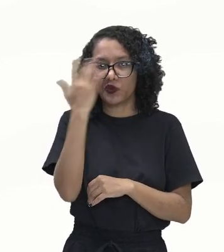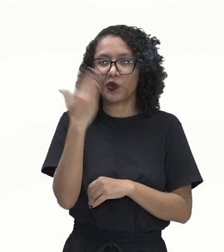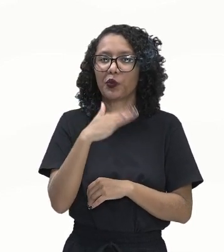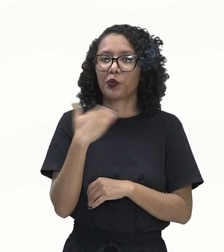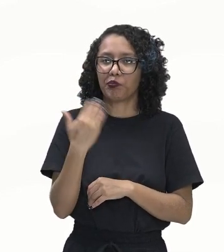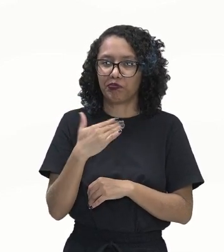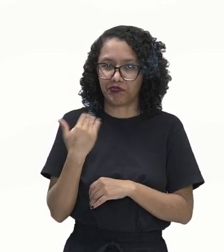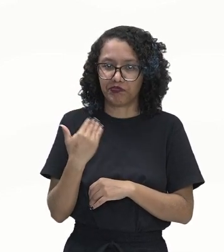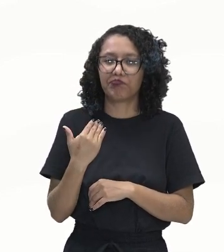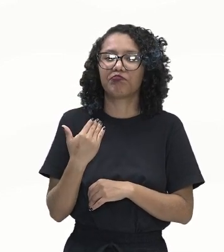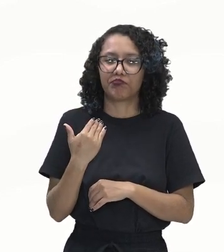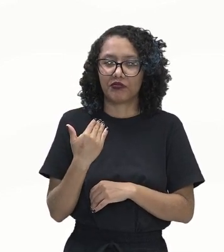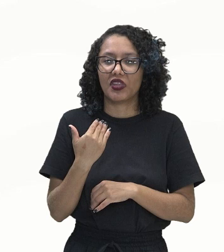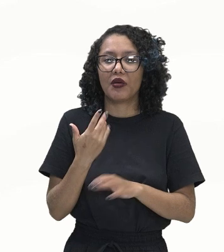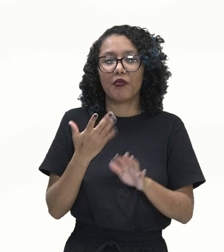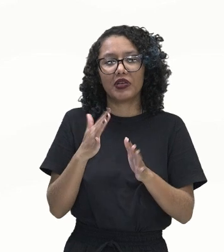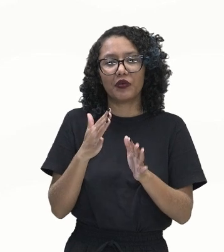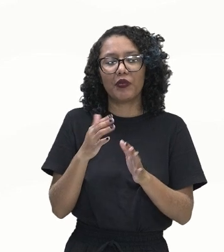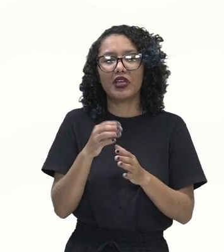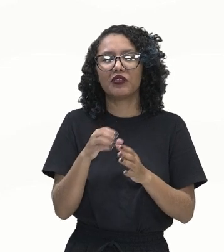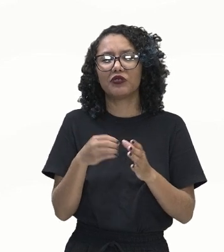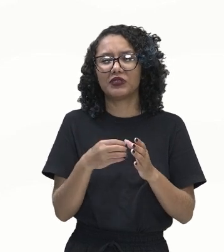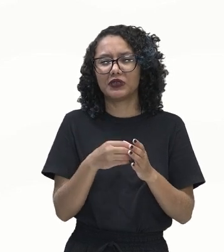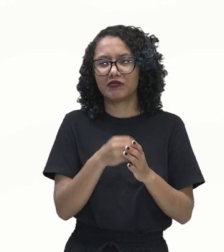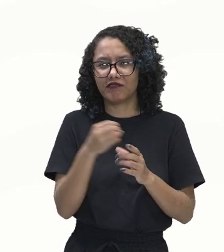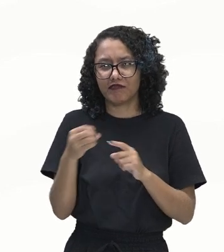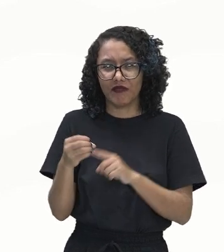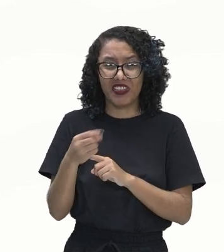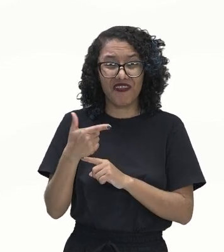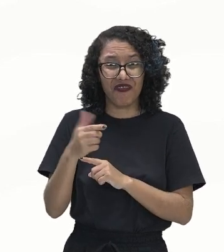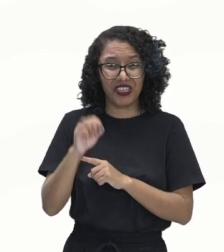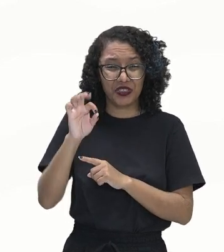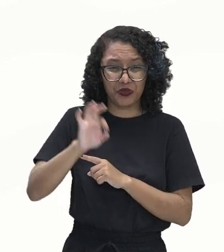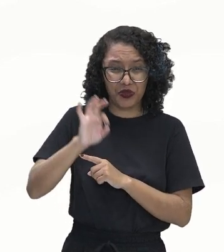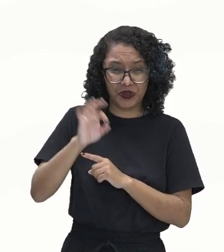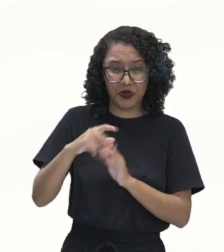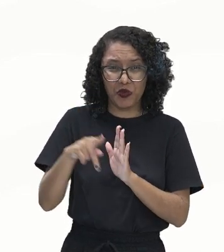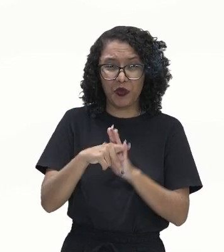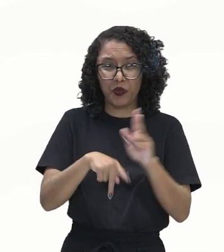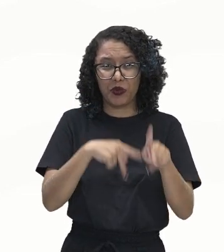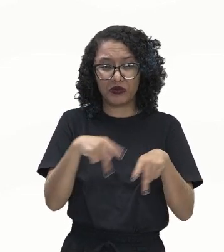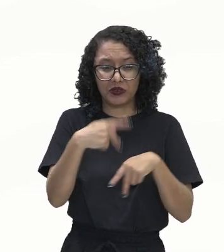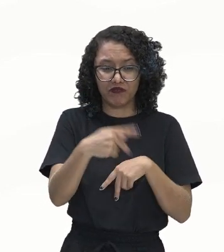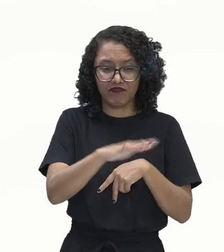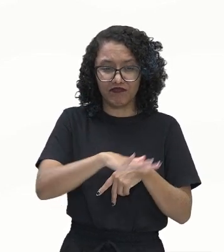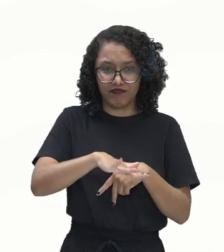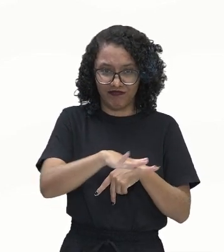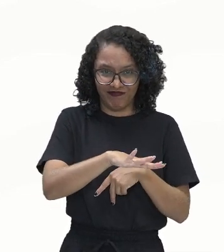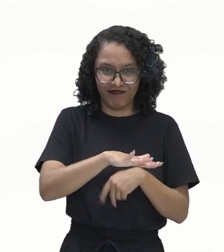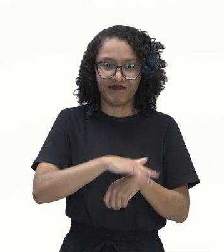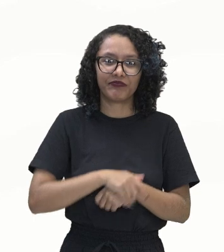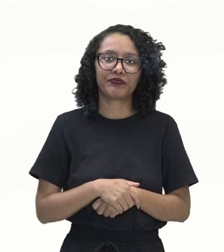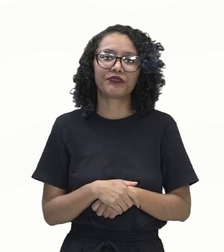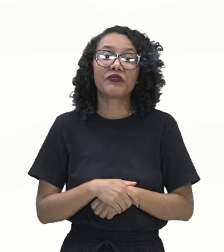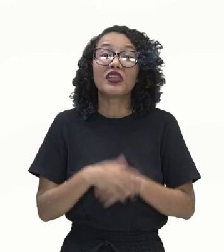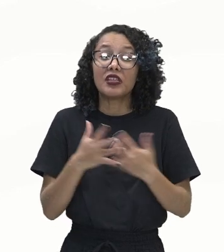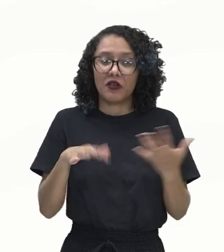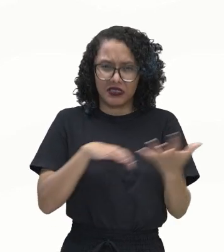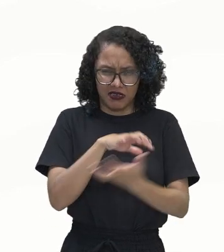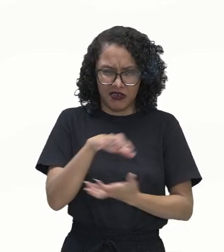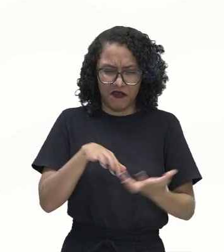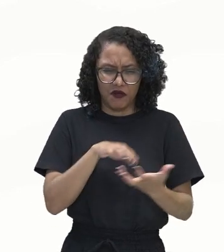pessoas, quase 20% da população local. A revolta dos cabanos ela é